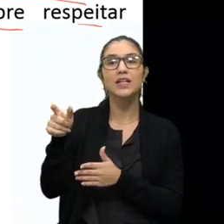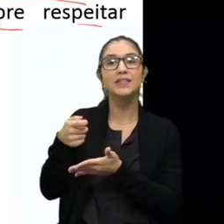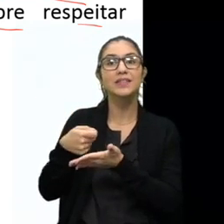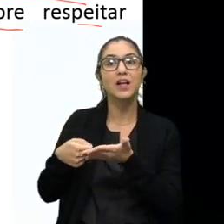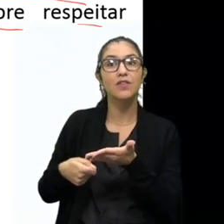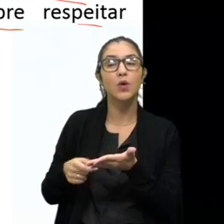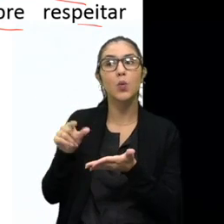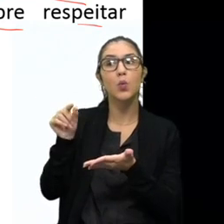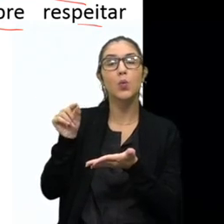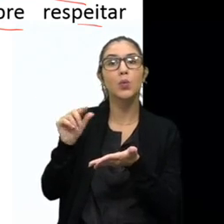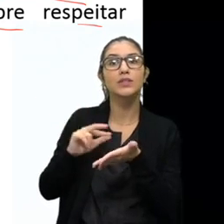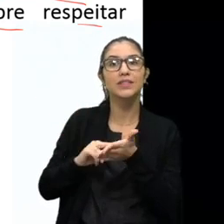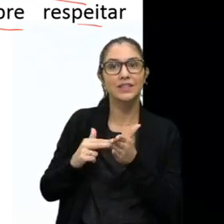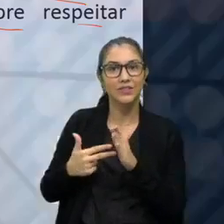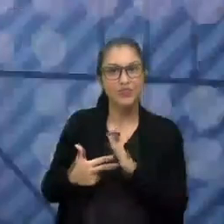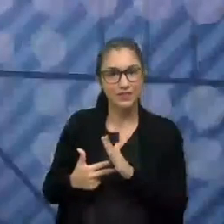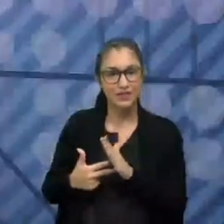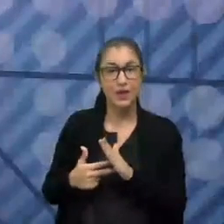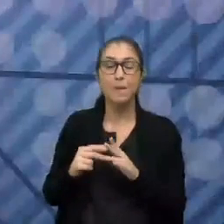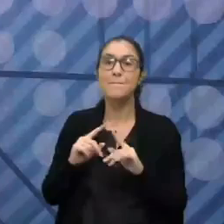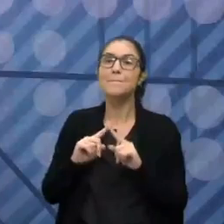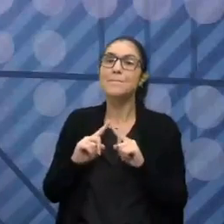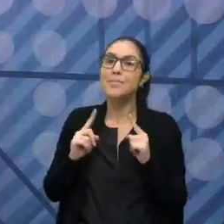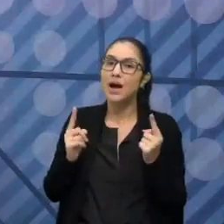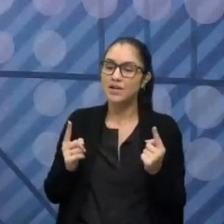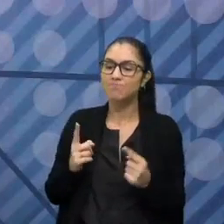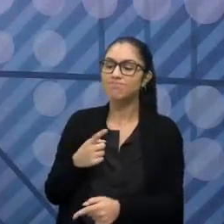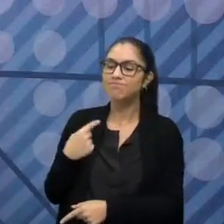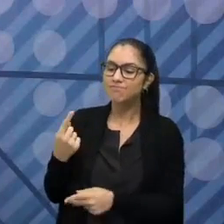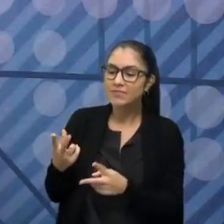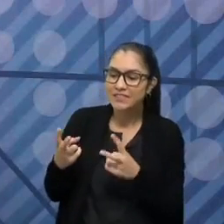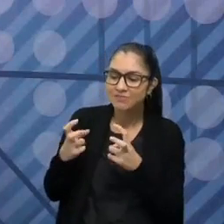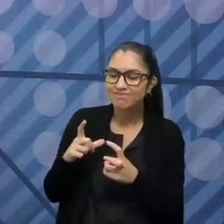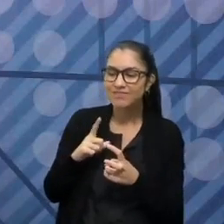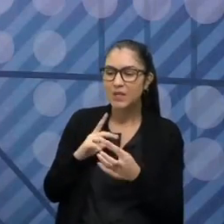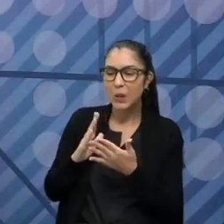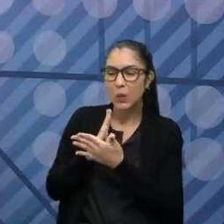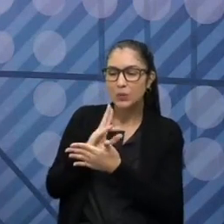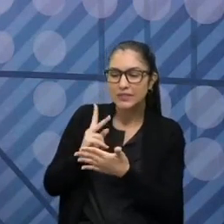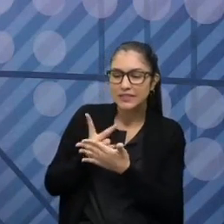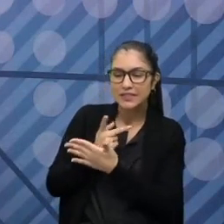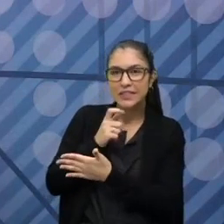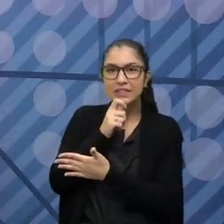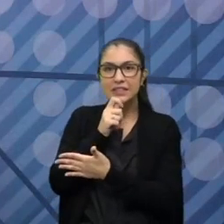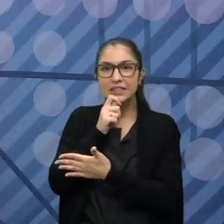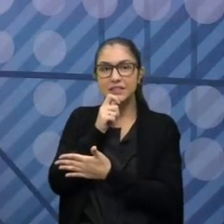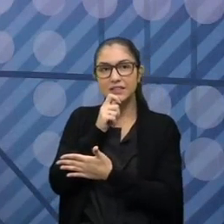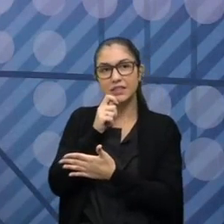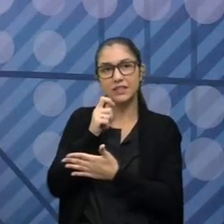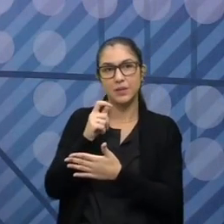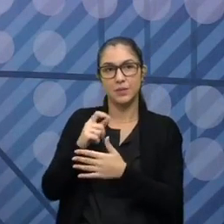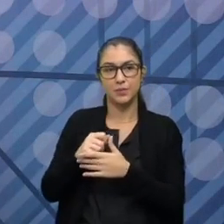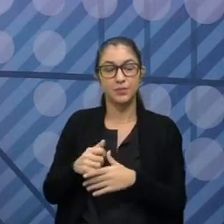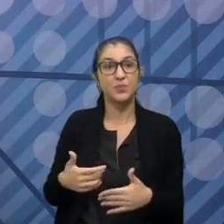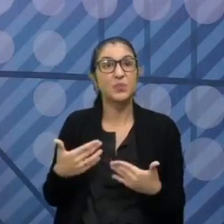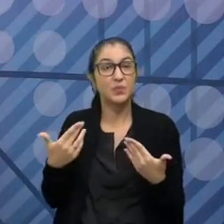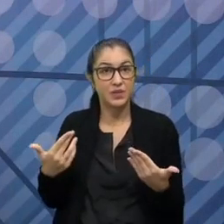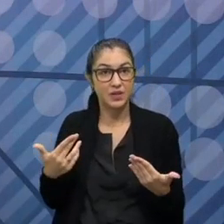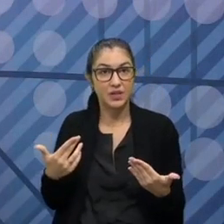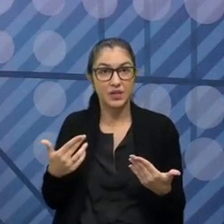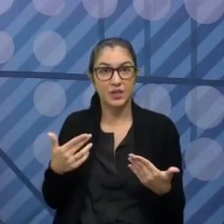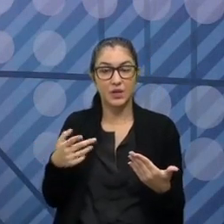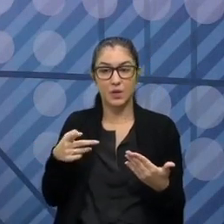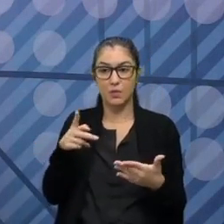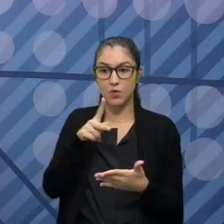escreveu, o que ele quis dizer, certo? Mas nós percebemos ainda alguns erros de acordo com o português. Então, quando o professor